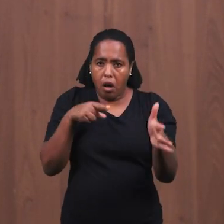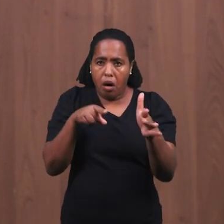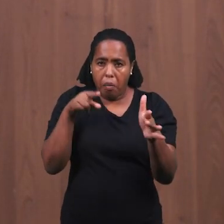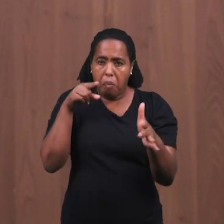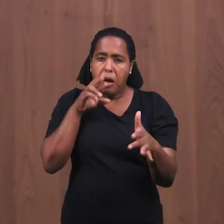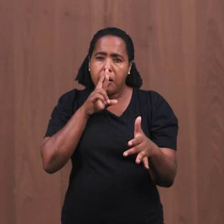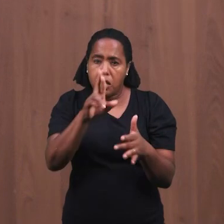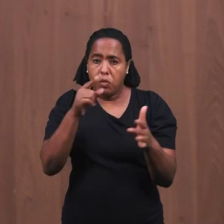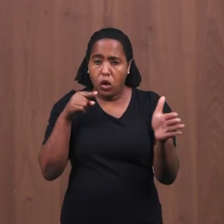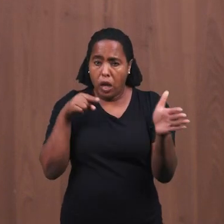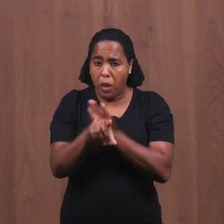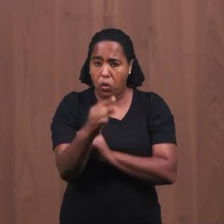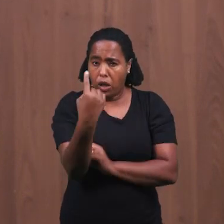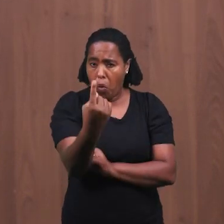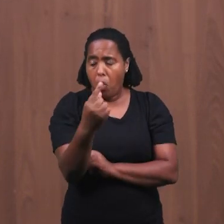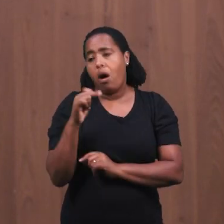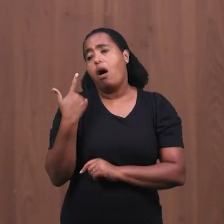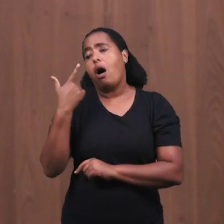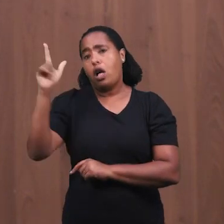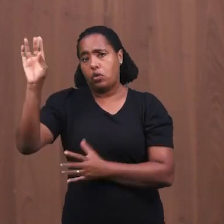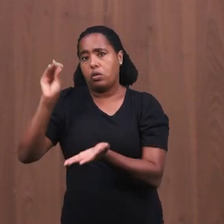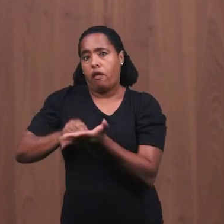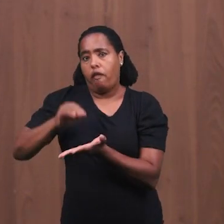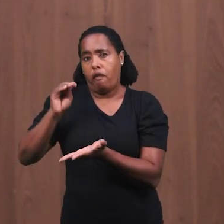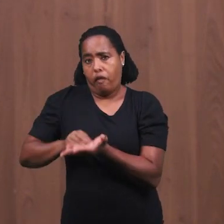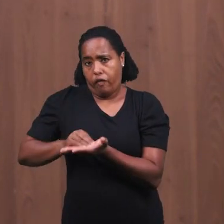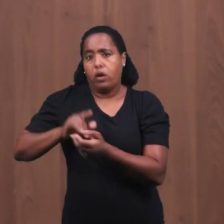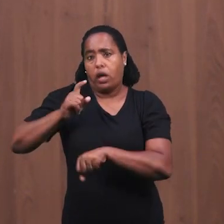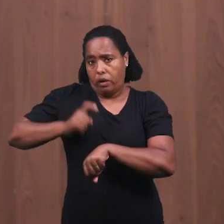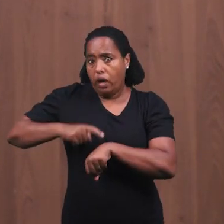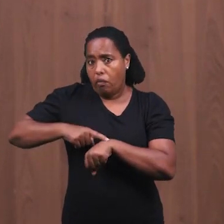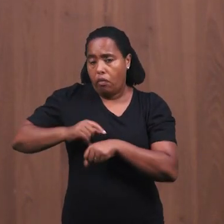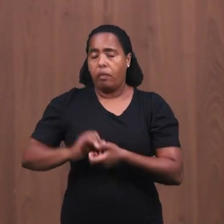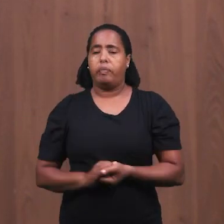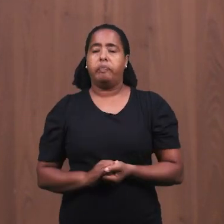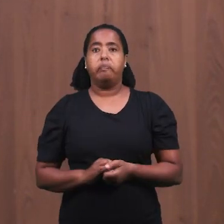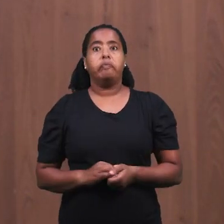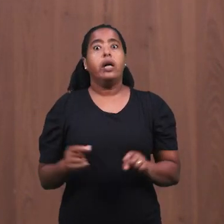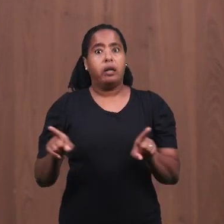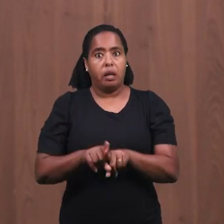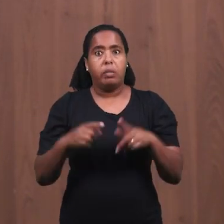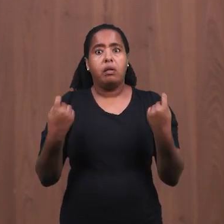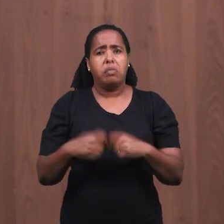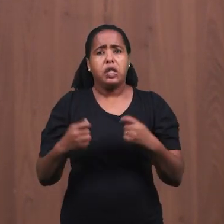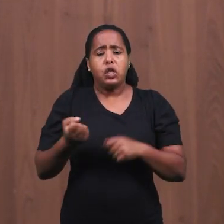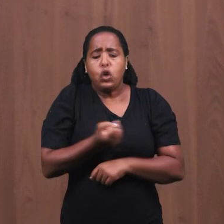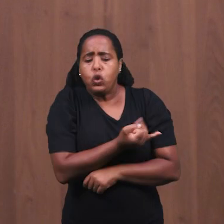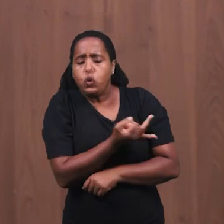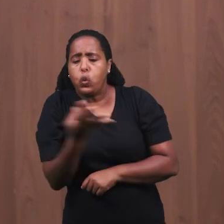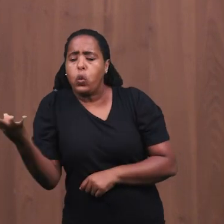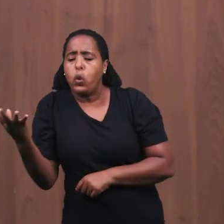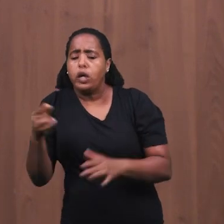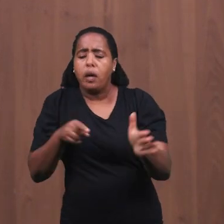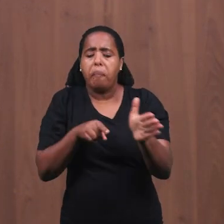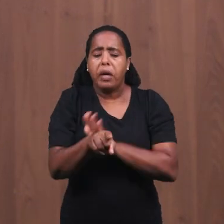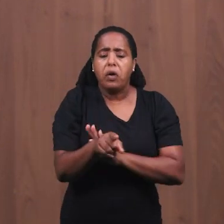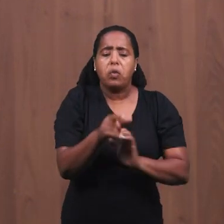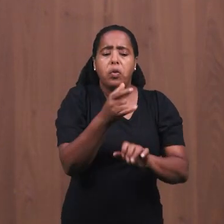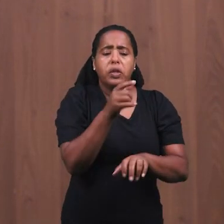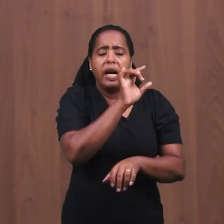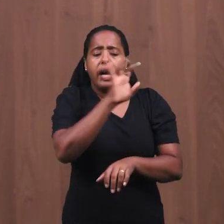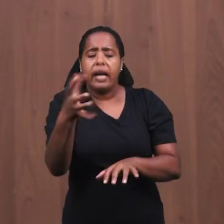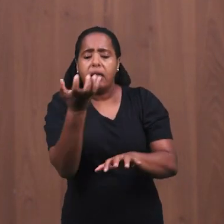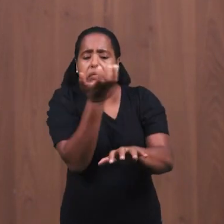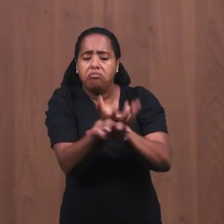questão, faltará tempo para as demais. Também é preciso conhecer quantas questões de cada disciplina